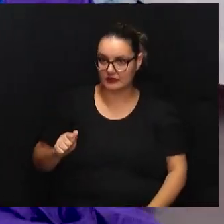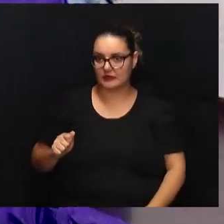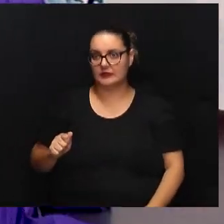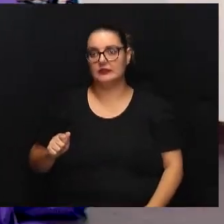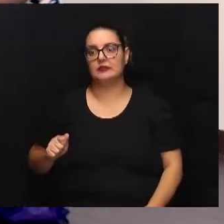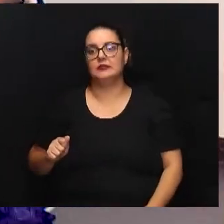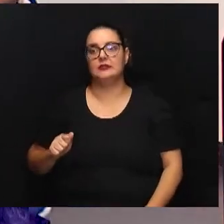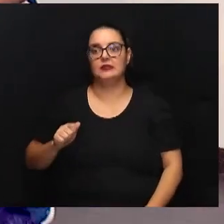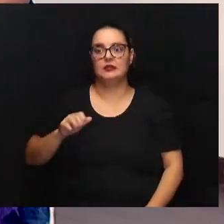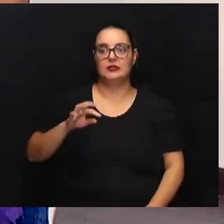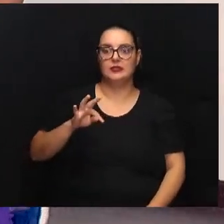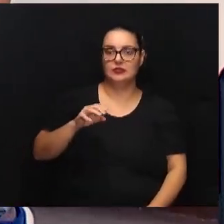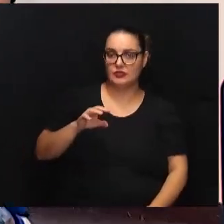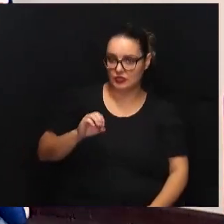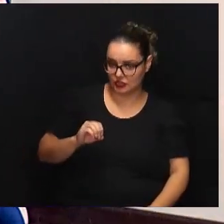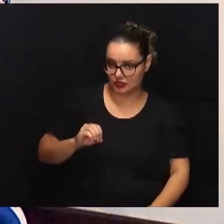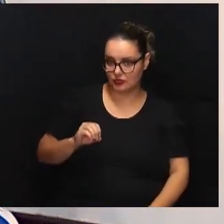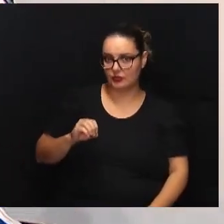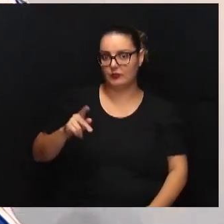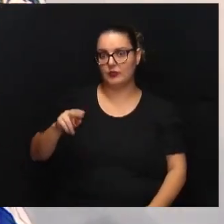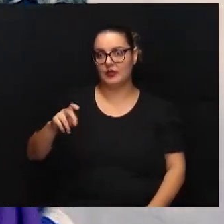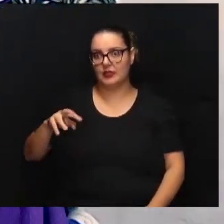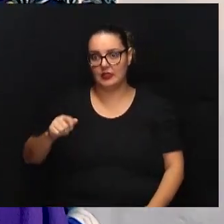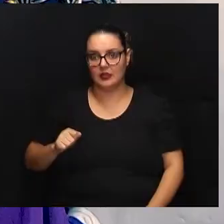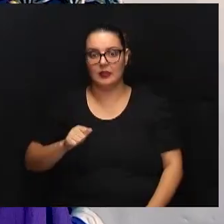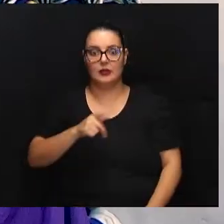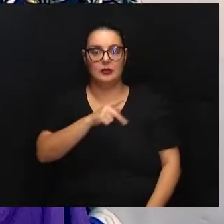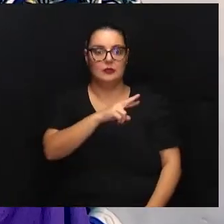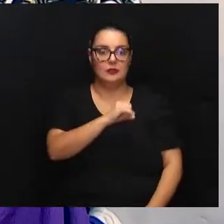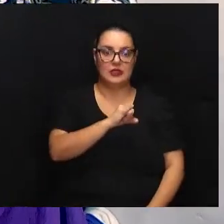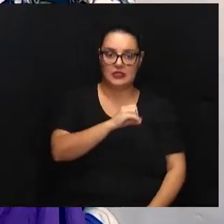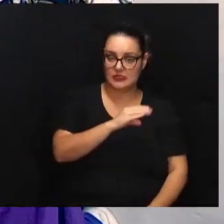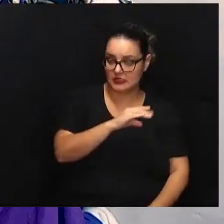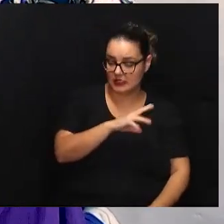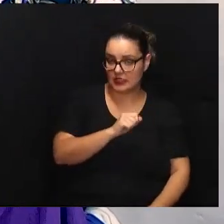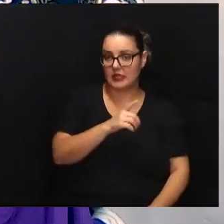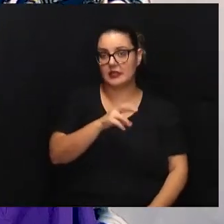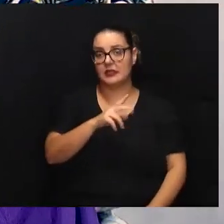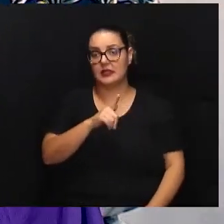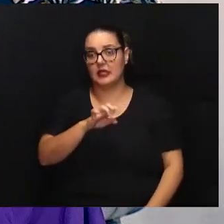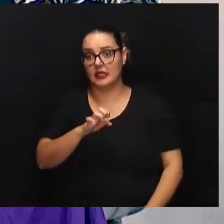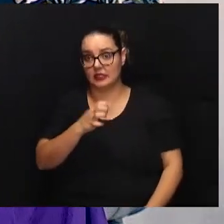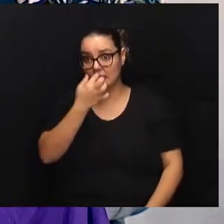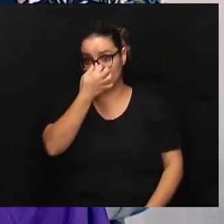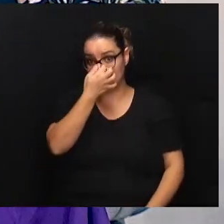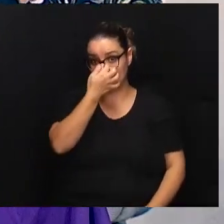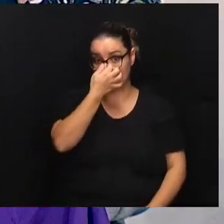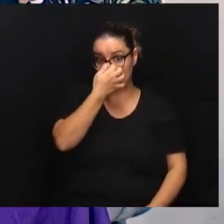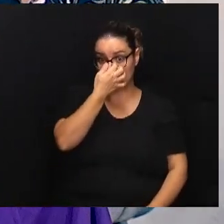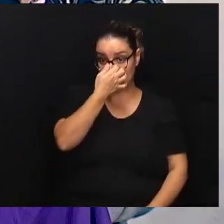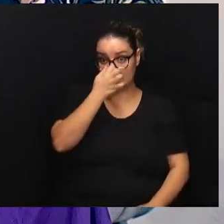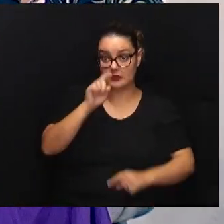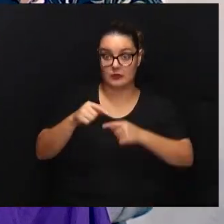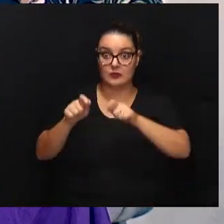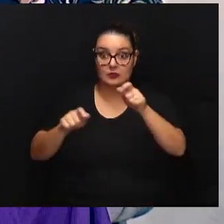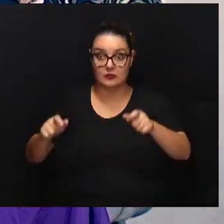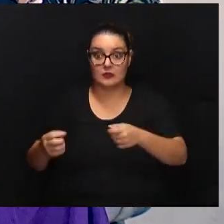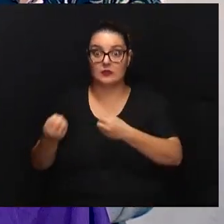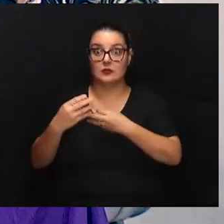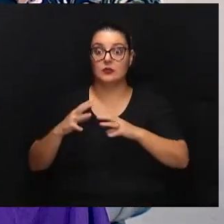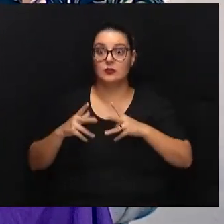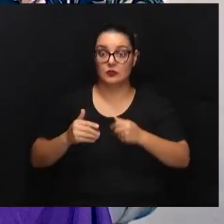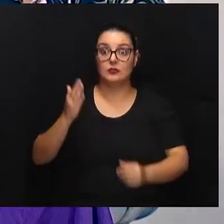Priscila Dreg e tantas outras pessoas que me ensinaram tudo o que eu sei hoje, ou que pelo menos me deram